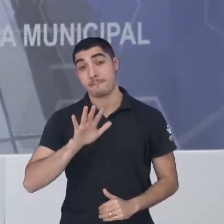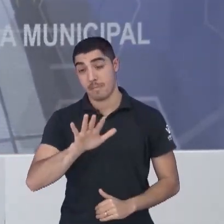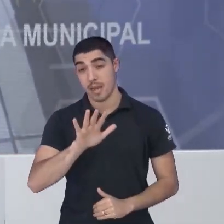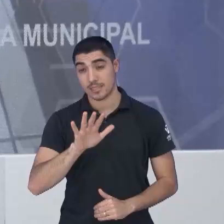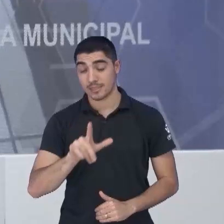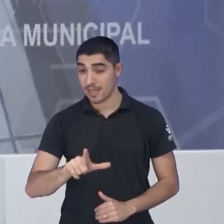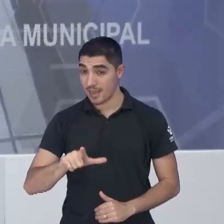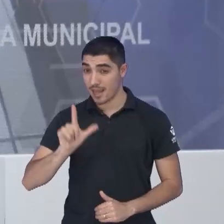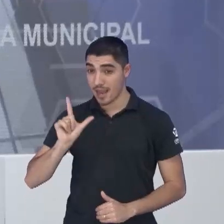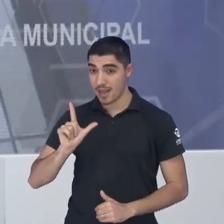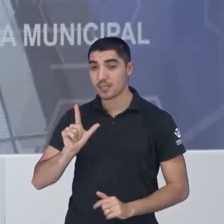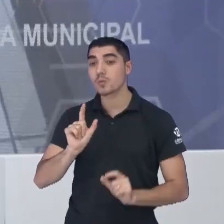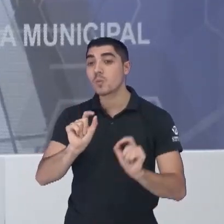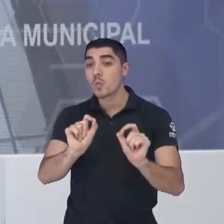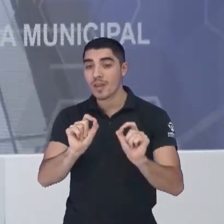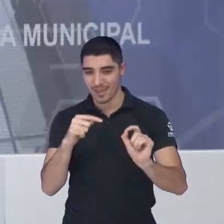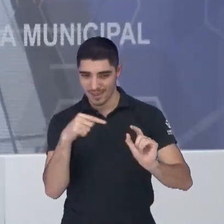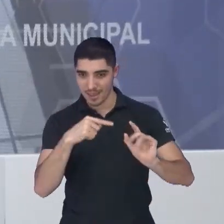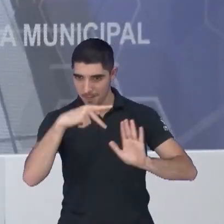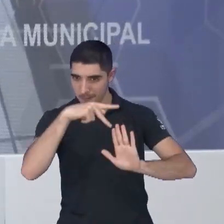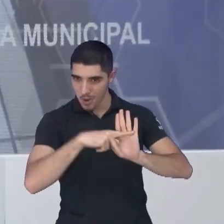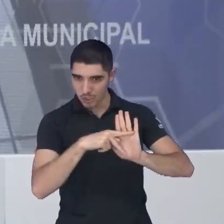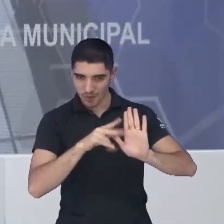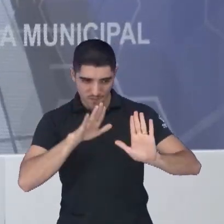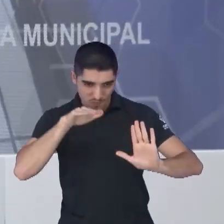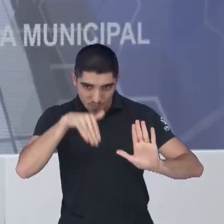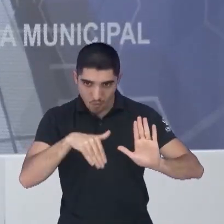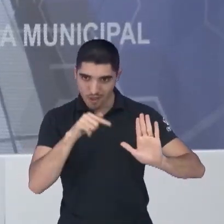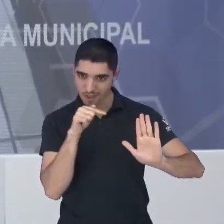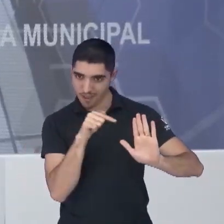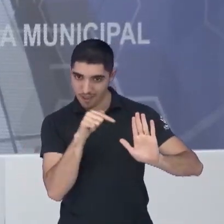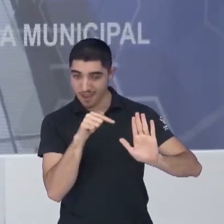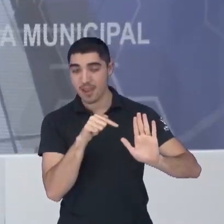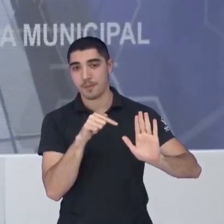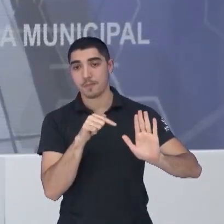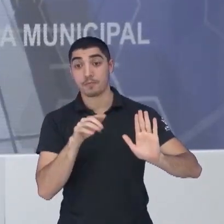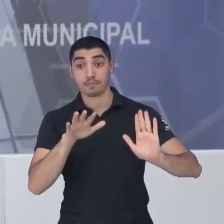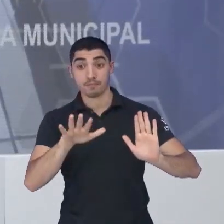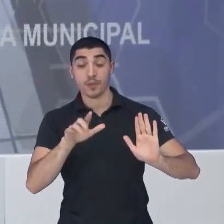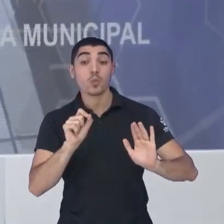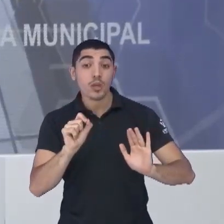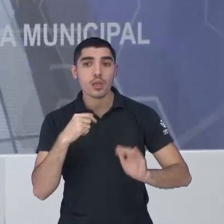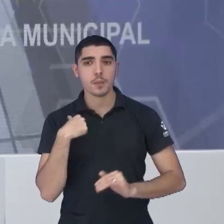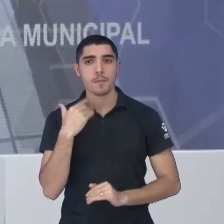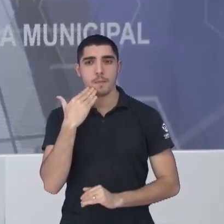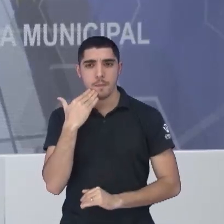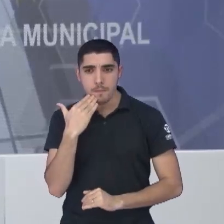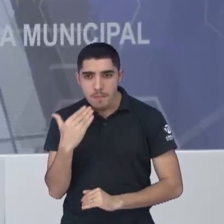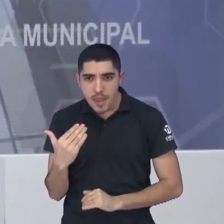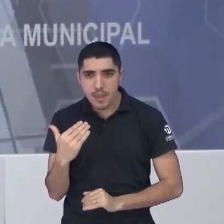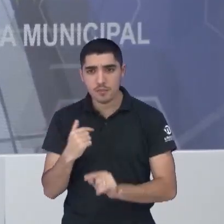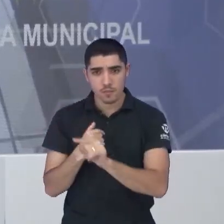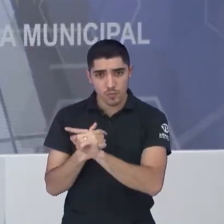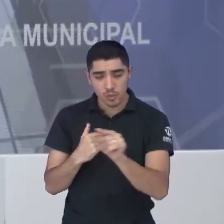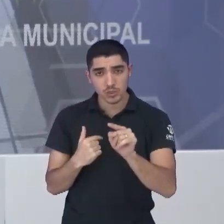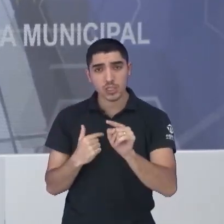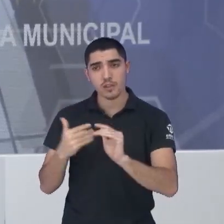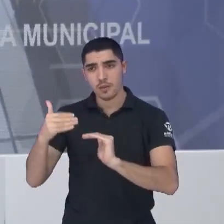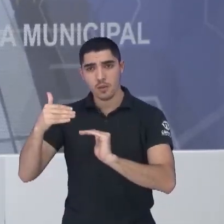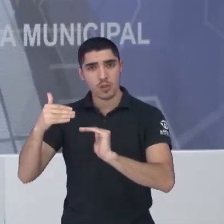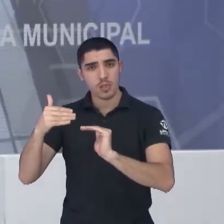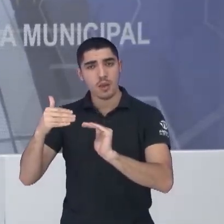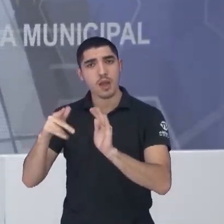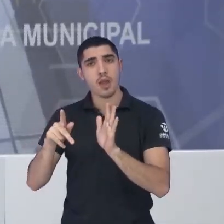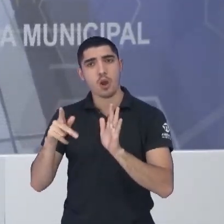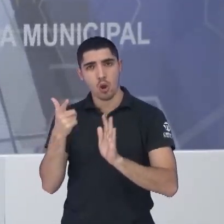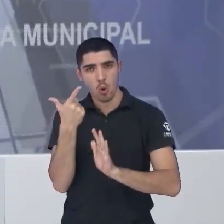antes de que a gente vote o projeto de lei, o processo, o voto contrário dos senhores à emenda que foi proposta,